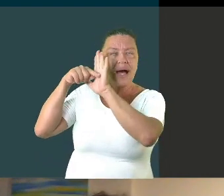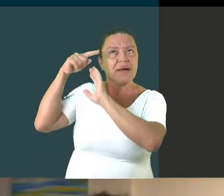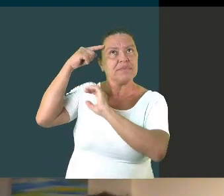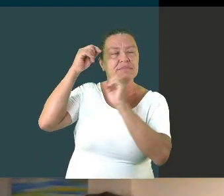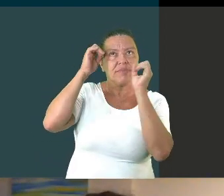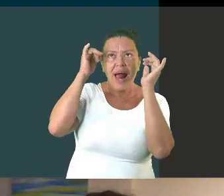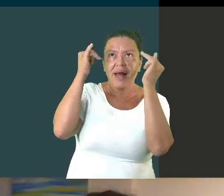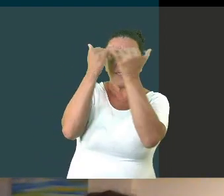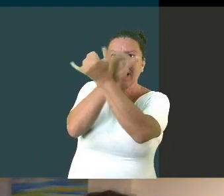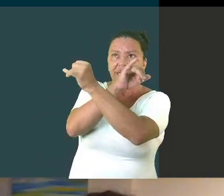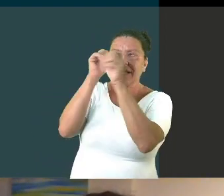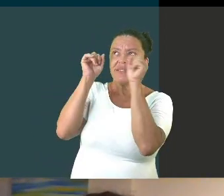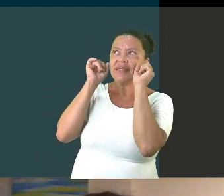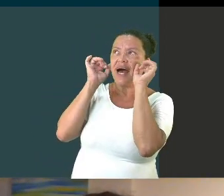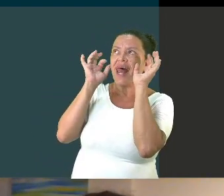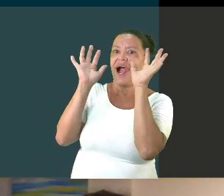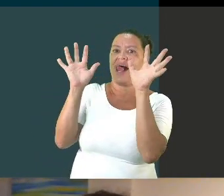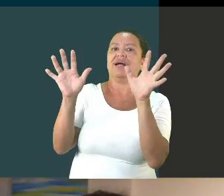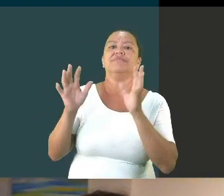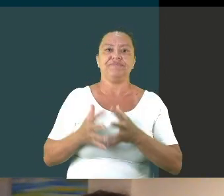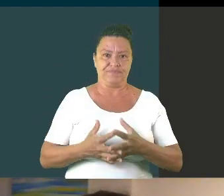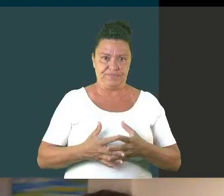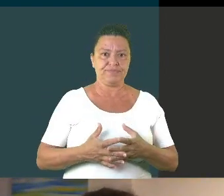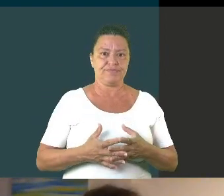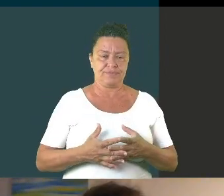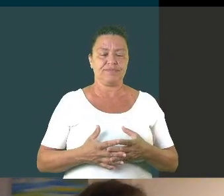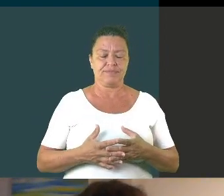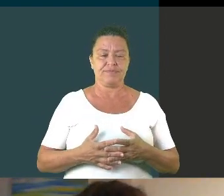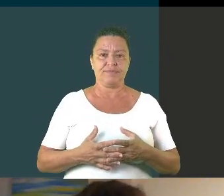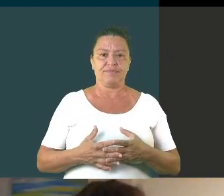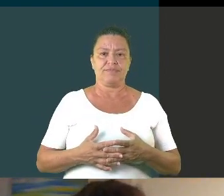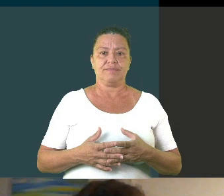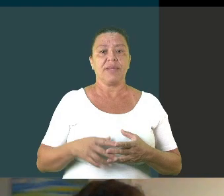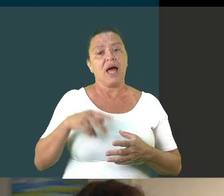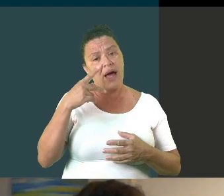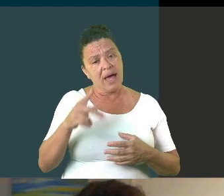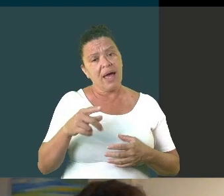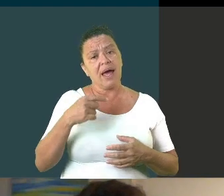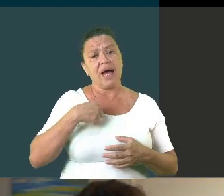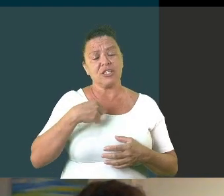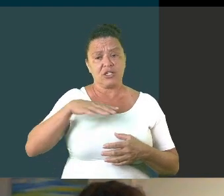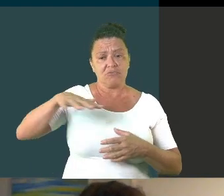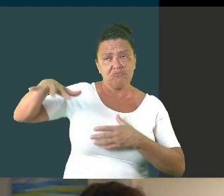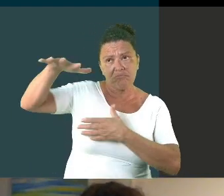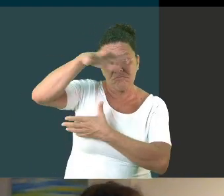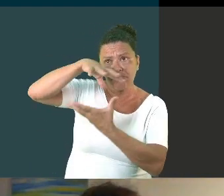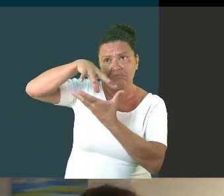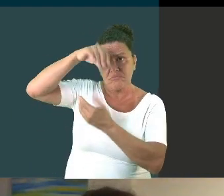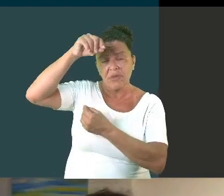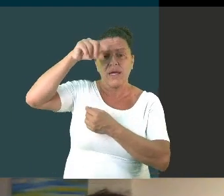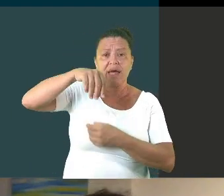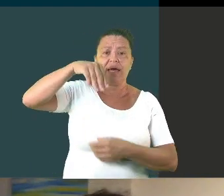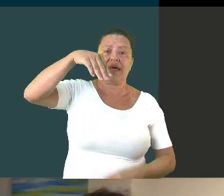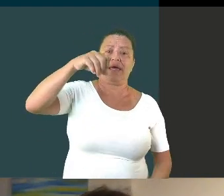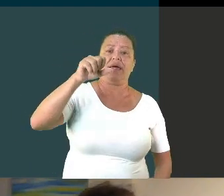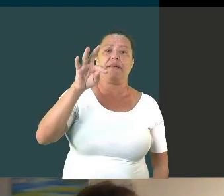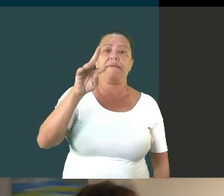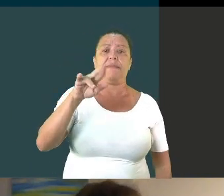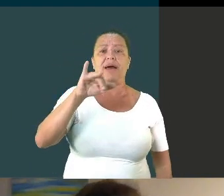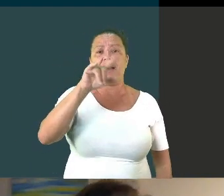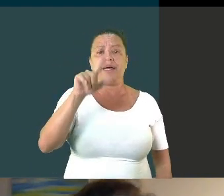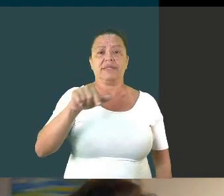se irradia de nós. Então, a matriz é o fluido cósmico universal. E ele dá origem